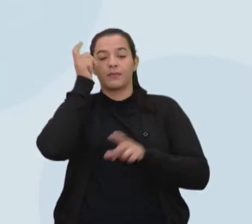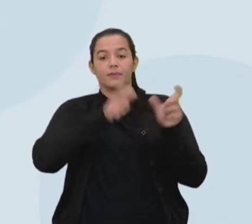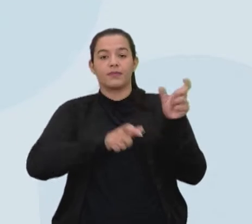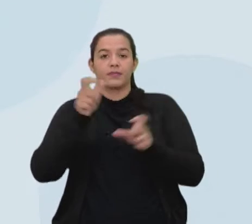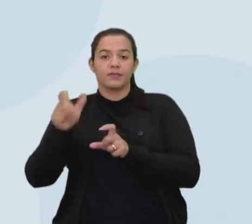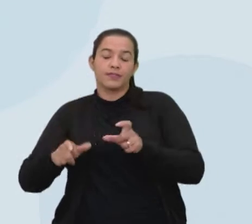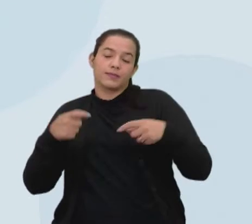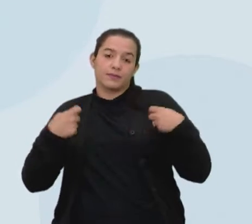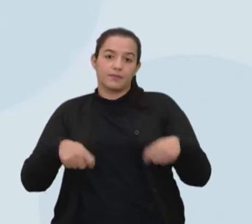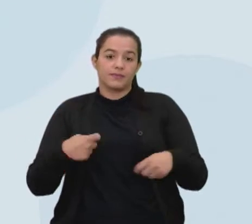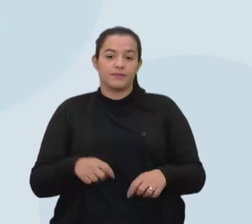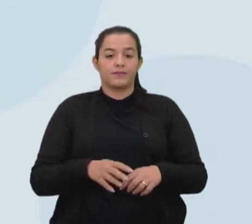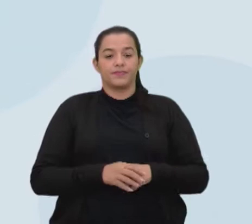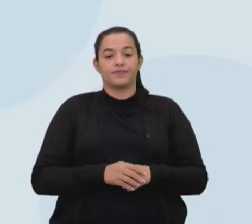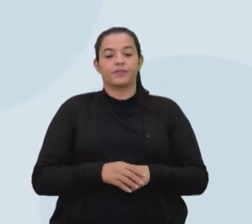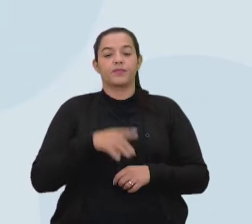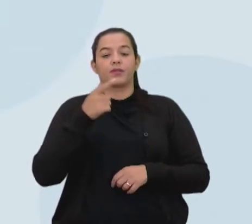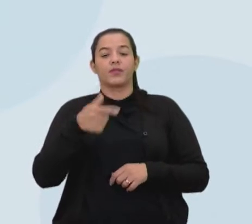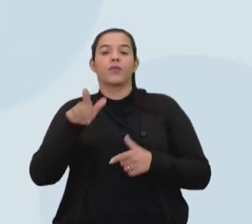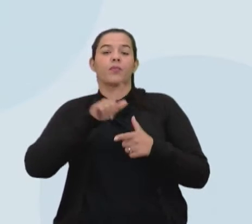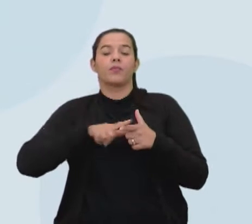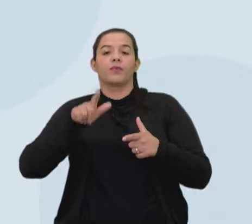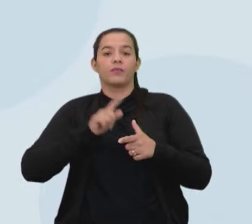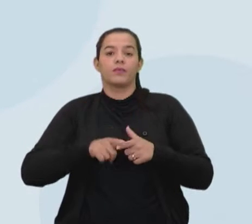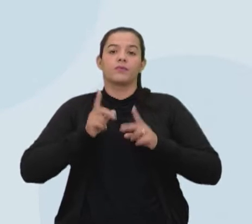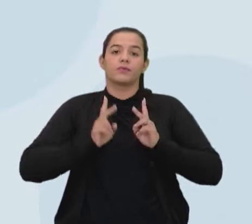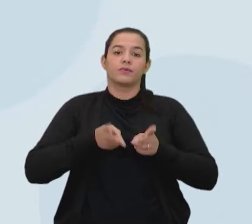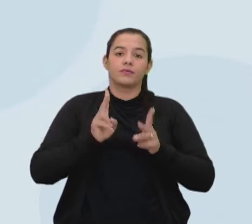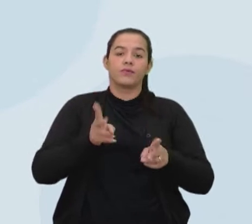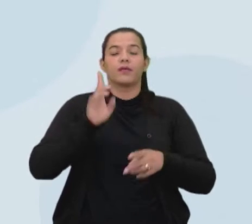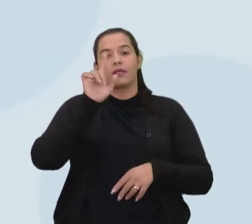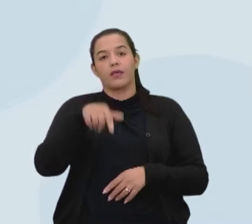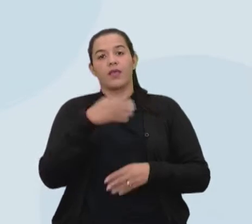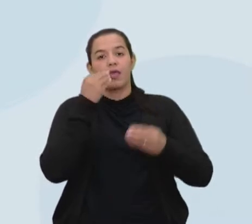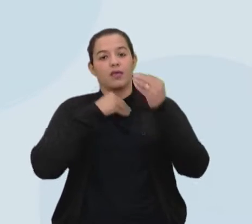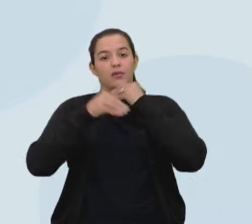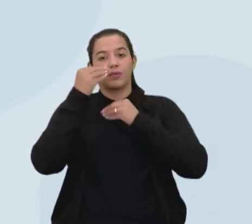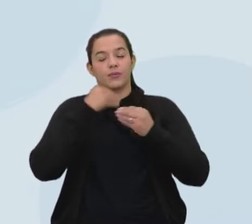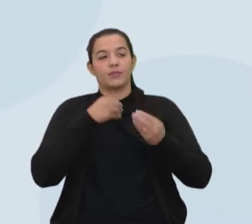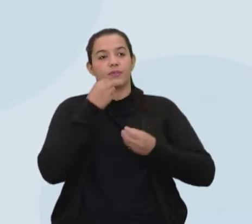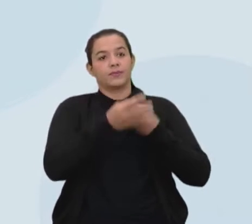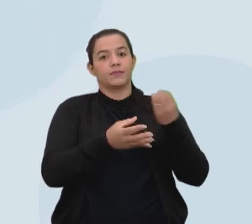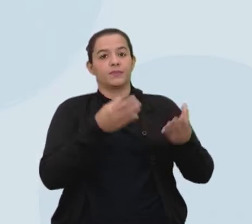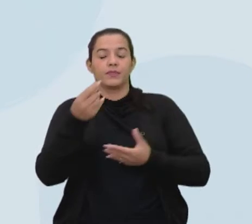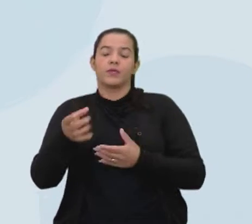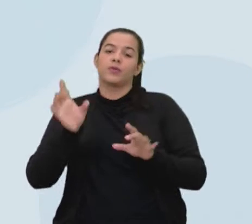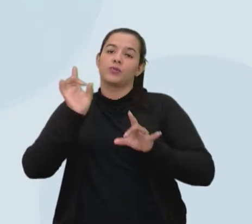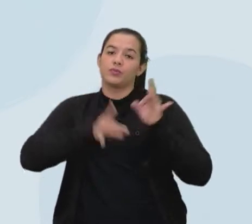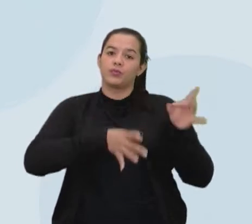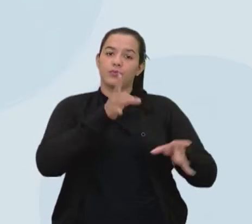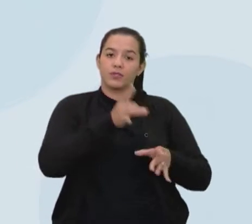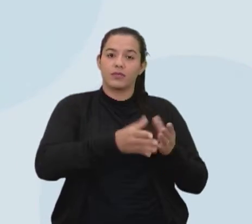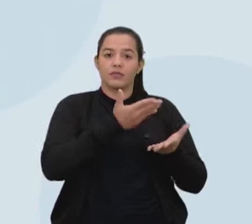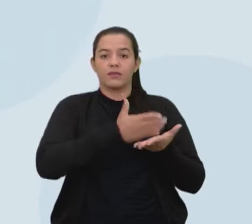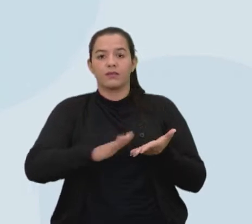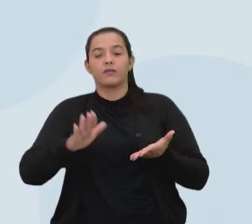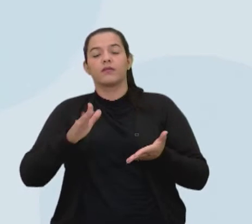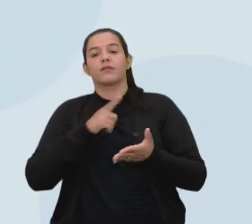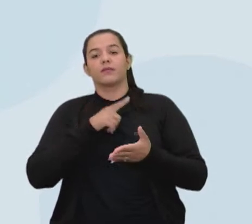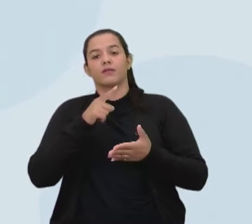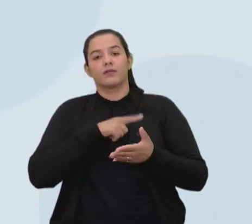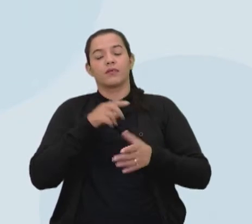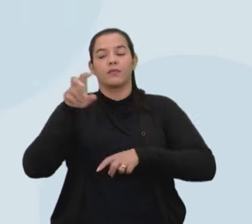o necessário. O problema continua a ser a distribuição injusta, o desperdício e as perdas